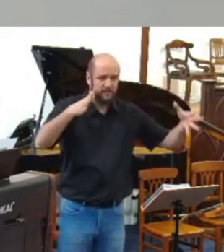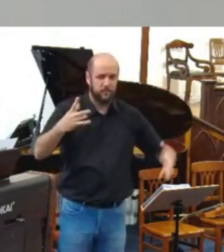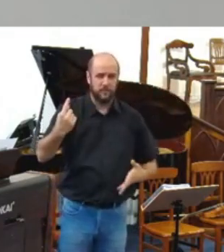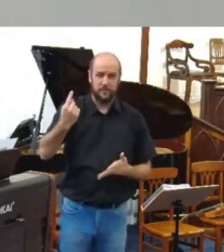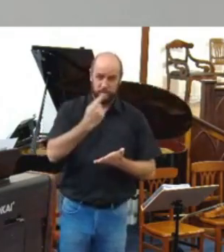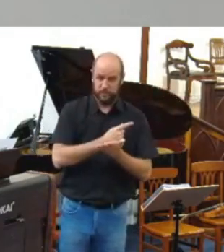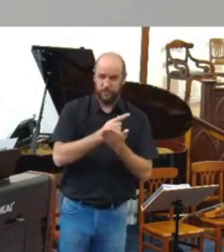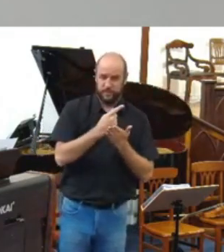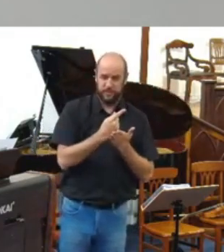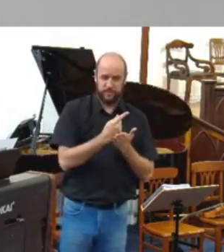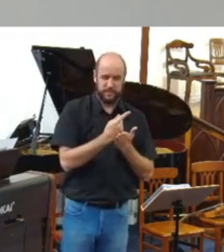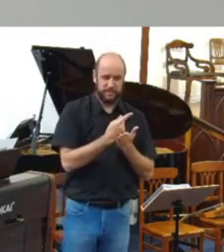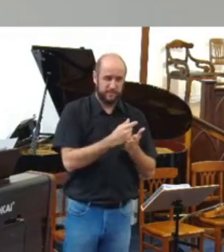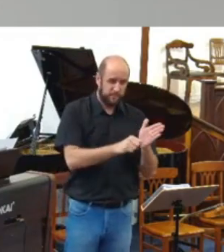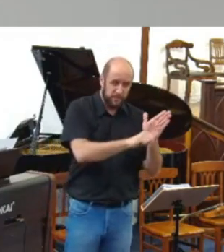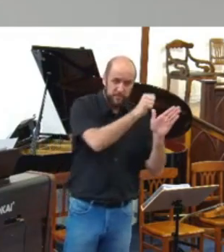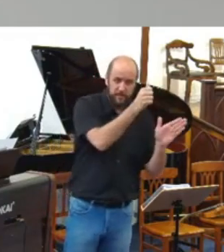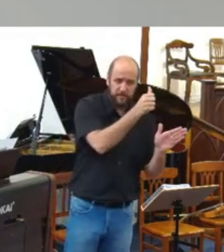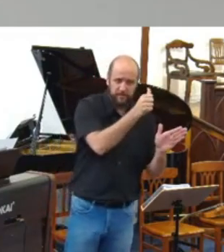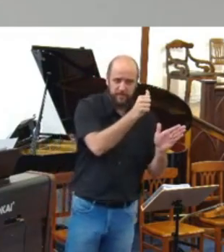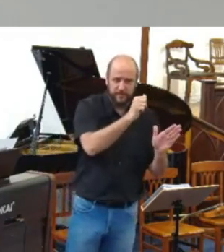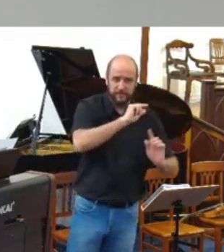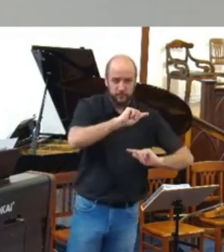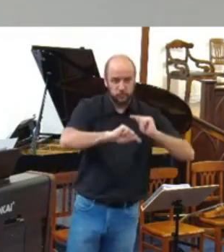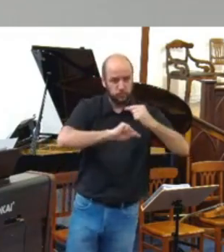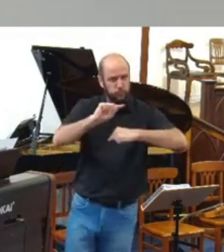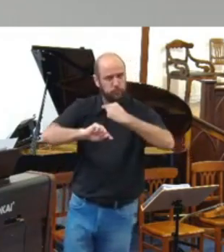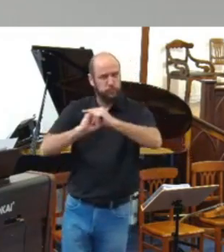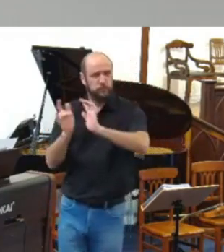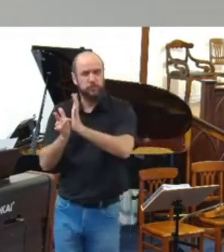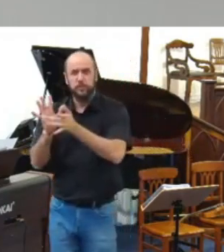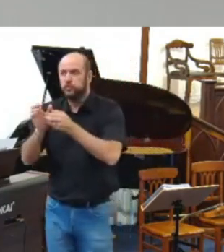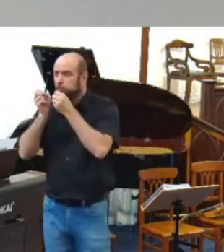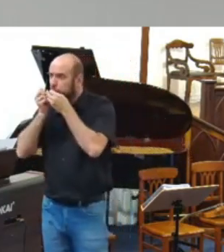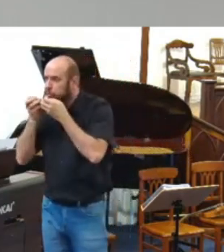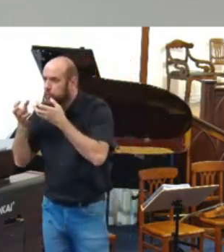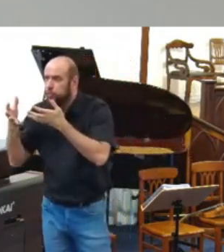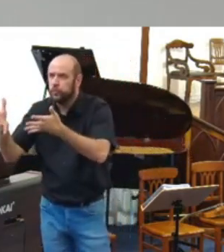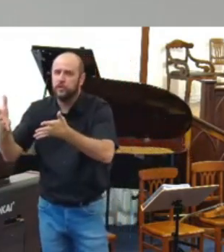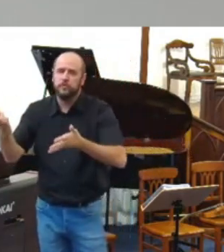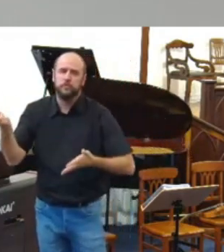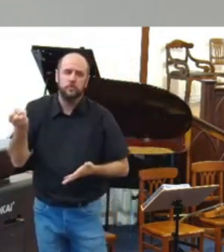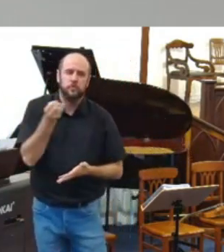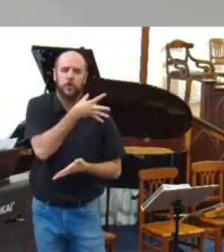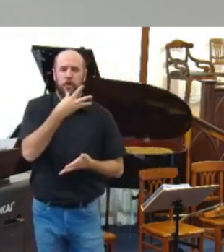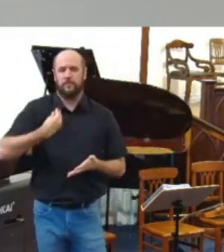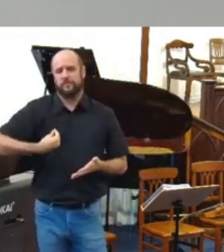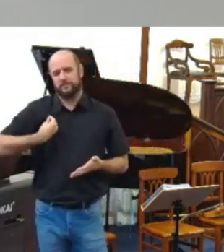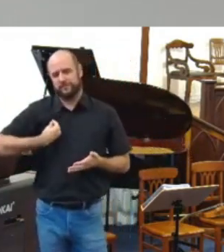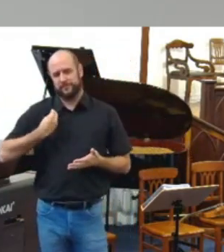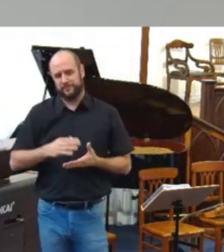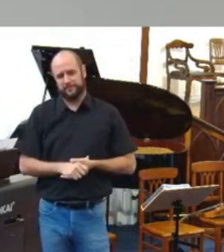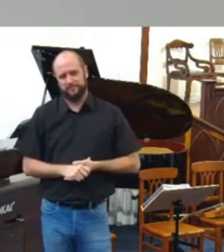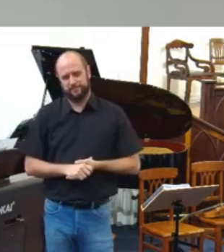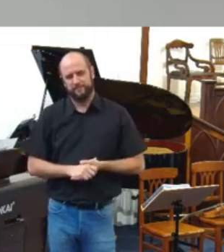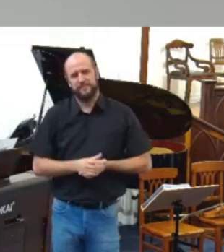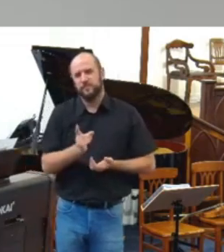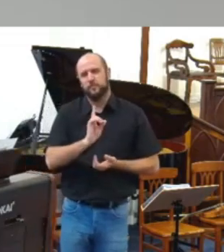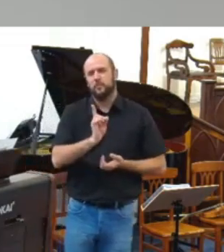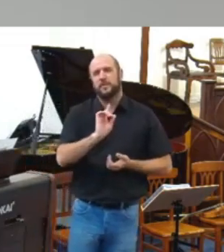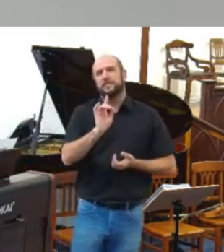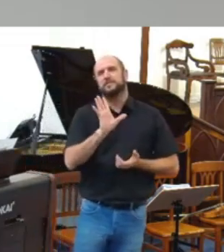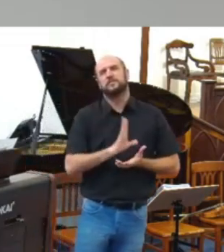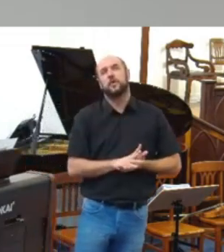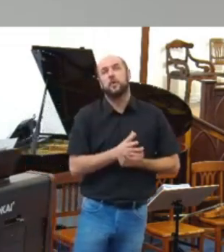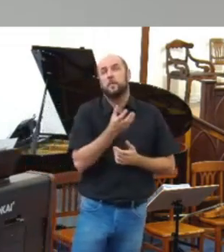humanidade, aqui da nova humanidade. Então não é uma coisa leve ou simples, ou como se fosse um simples